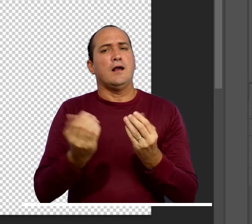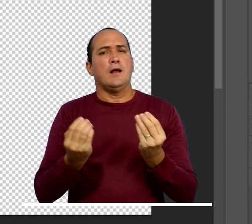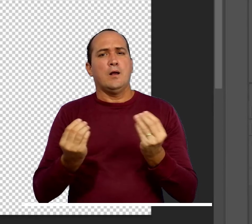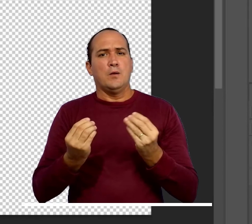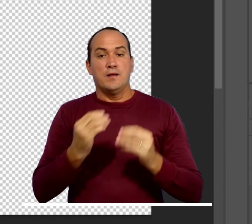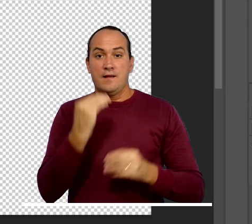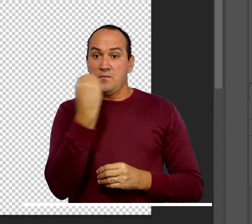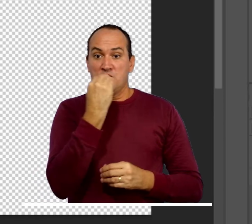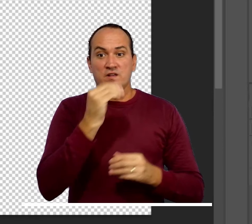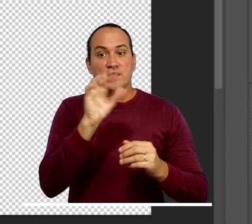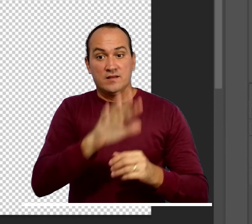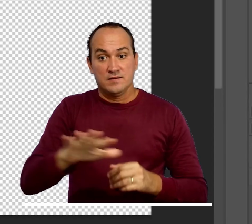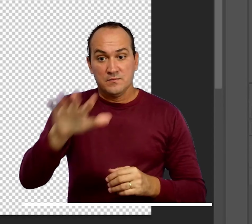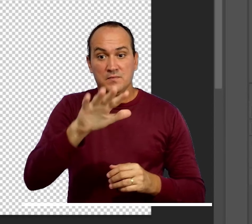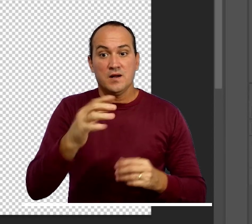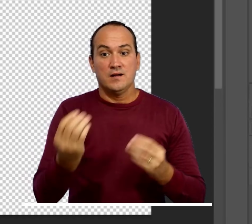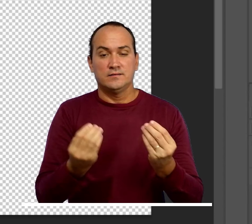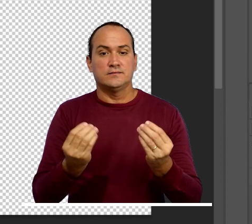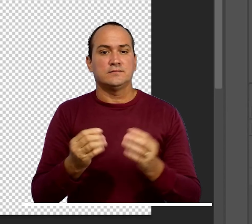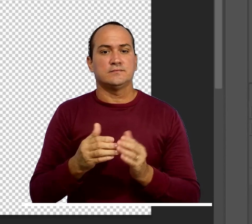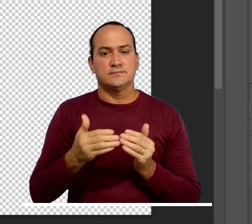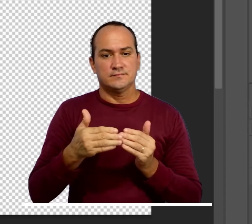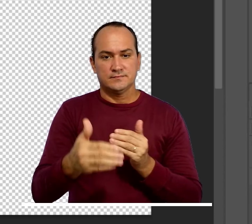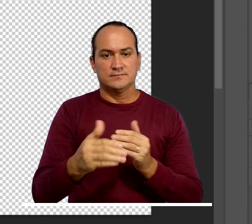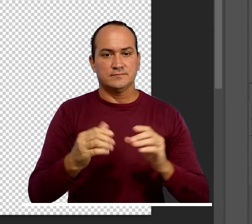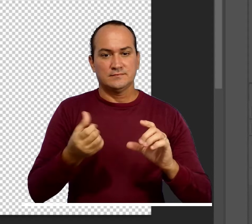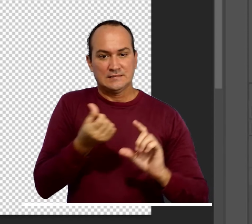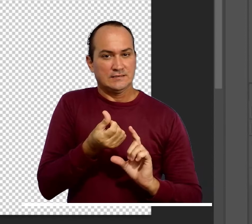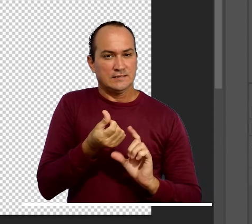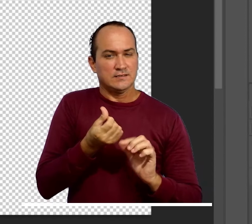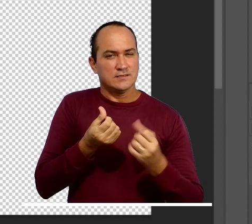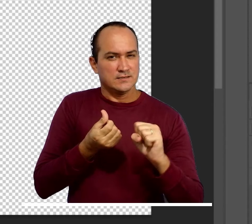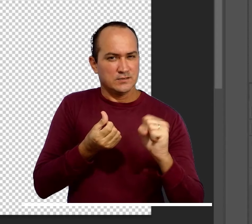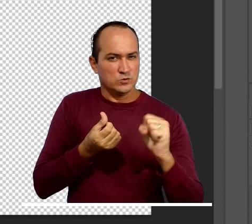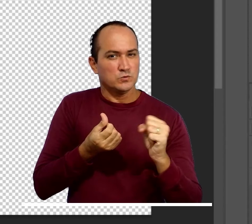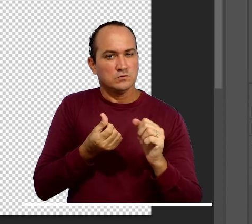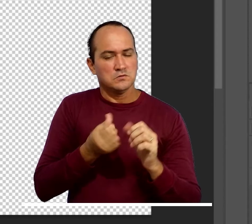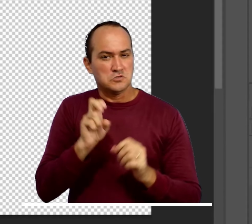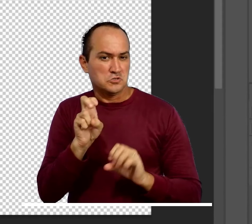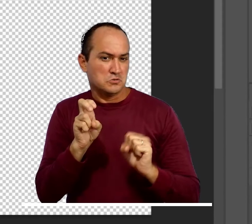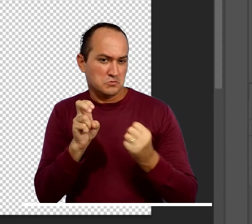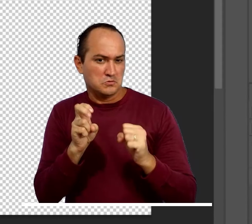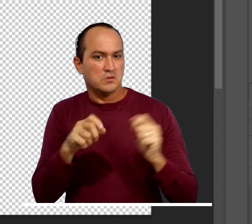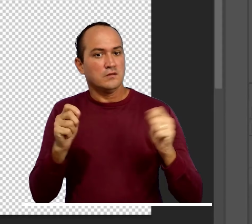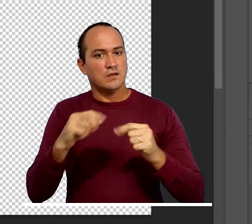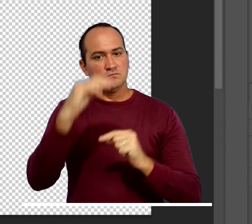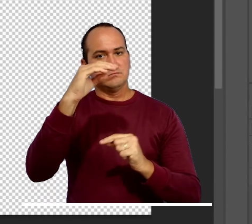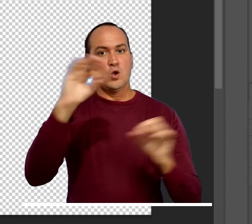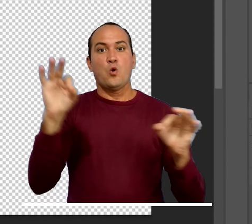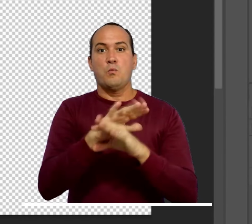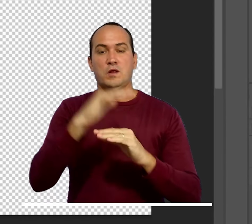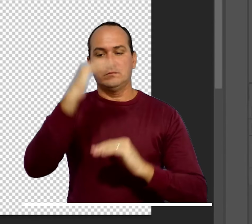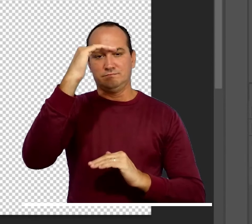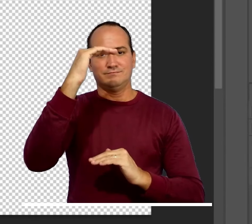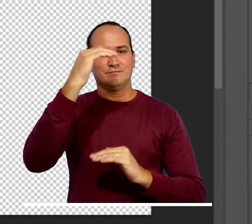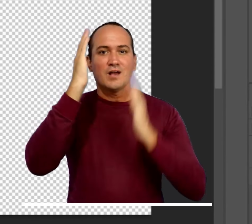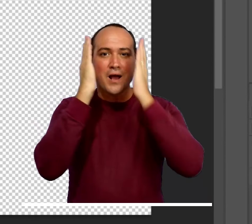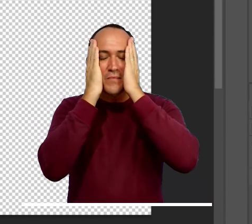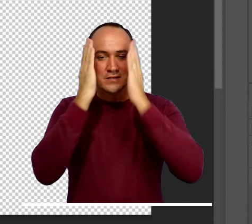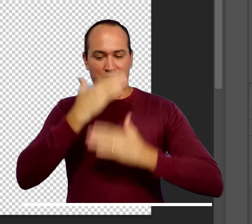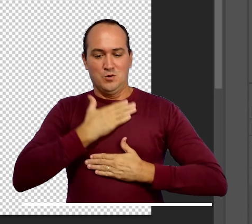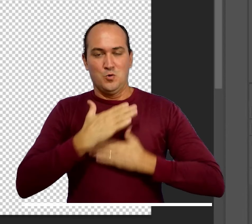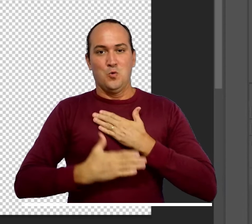a aproveitar essa imagem, por exemplo, a cartilha aqui do 6 segundos ou mesmo 5 segundos, aí ele já está um pouco mais embaixo, acho que a partir